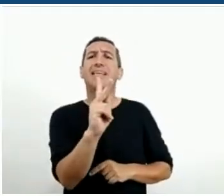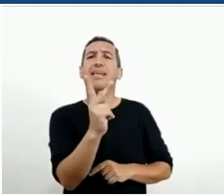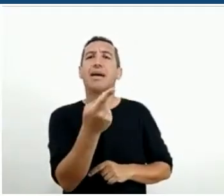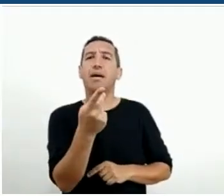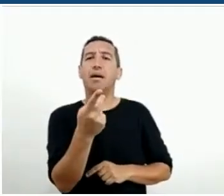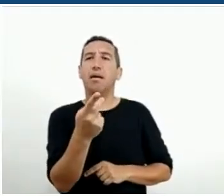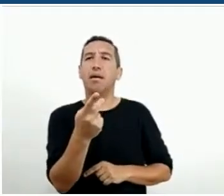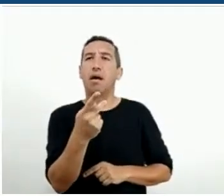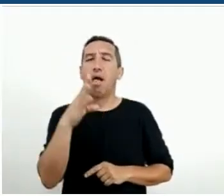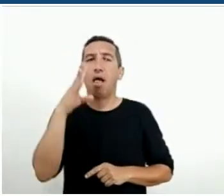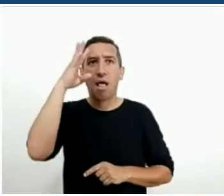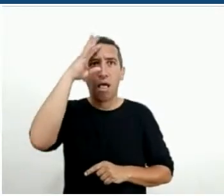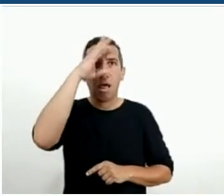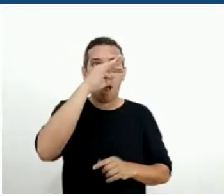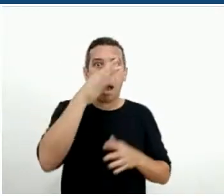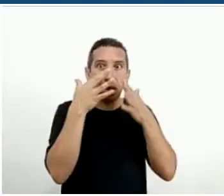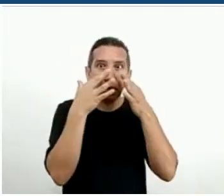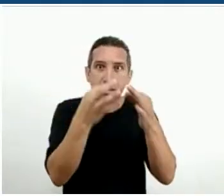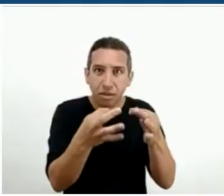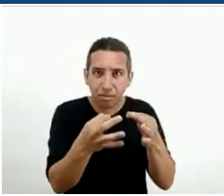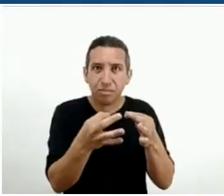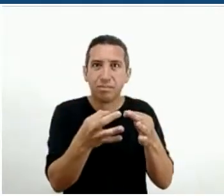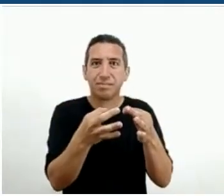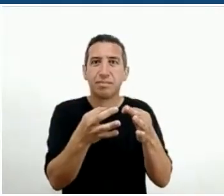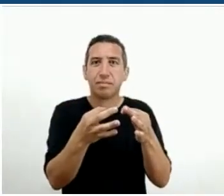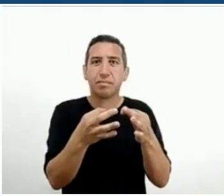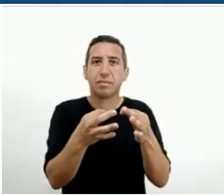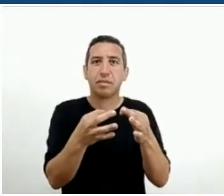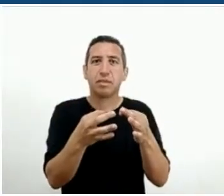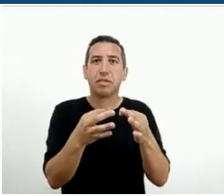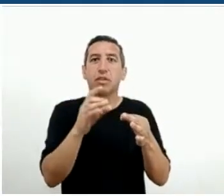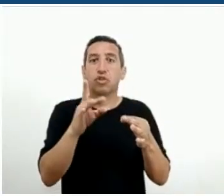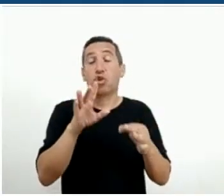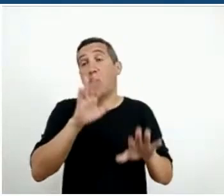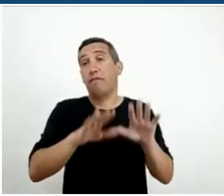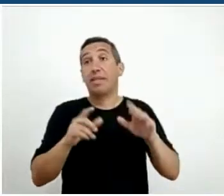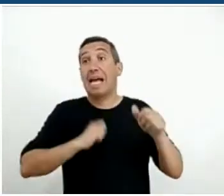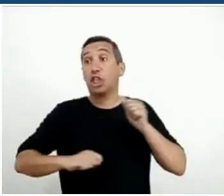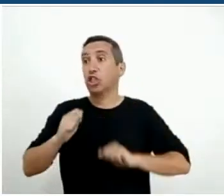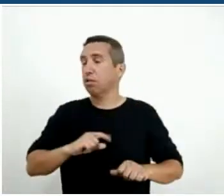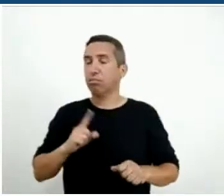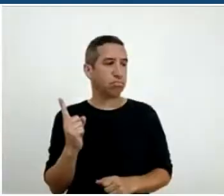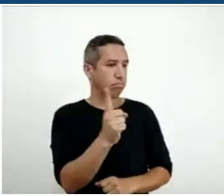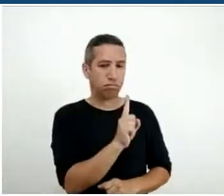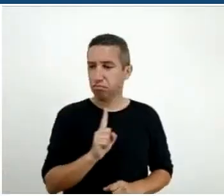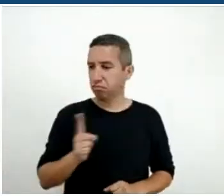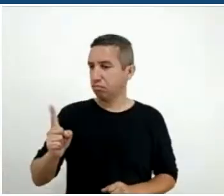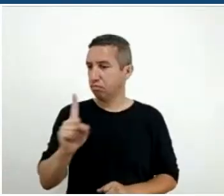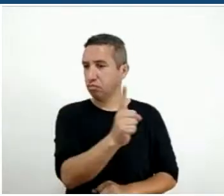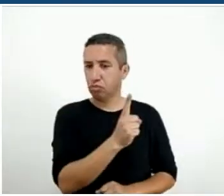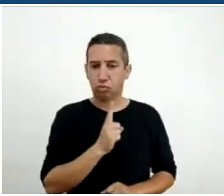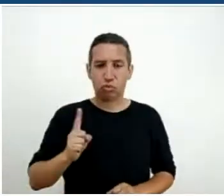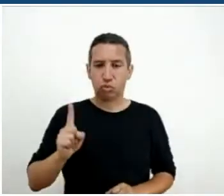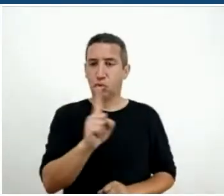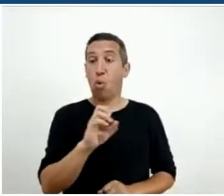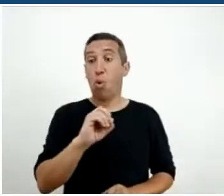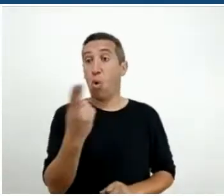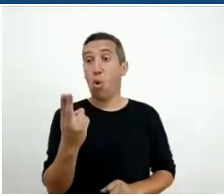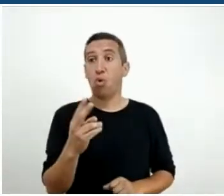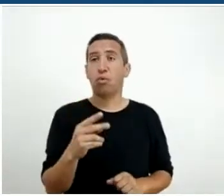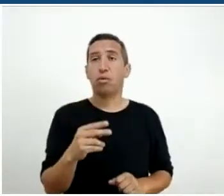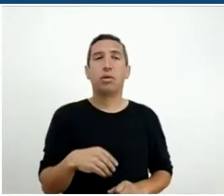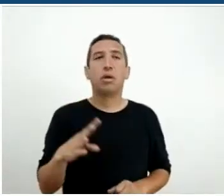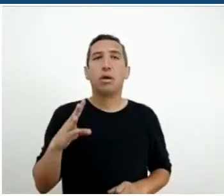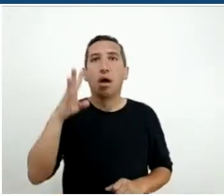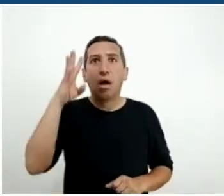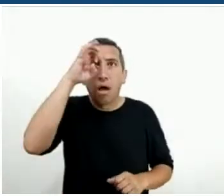lembrando que o transtorno do déficit de atenção ele pode ser só agitado, só hiperativo e impulsivo, ou os dois. A forma que predomina nos